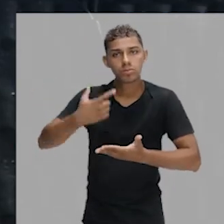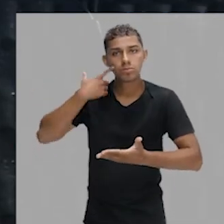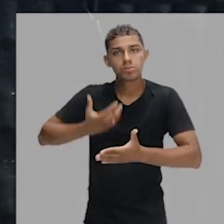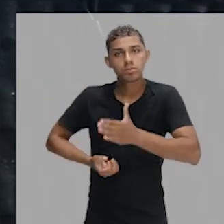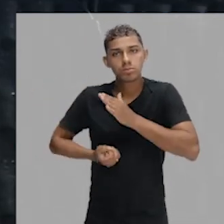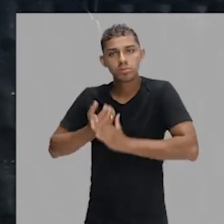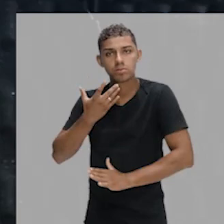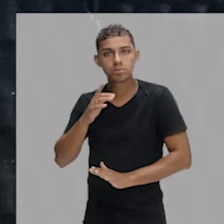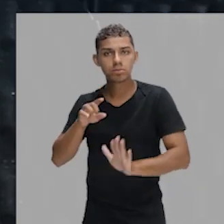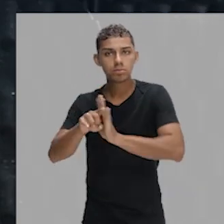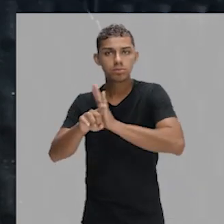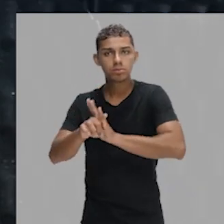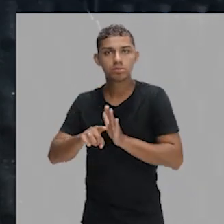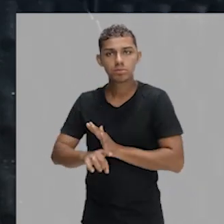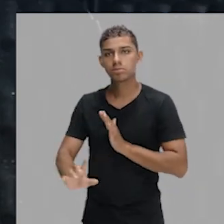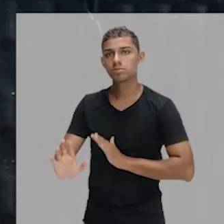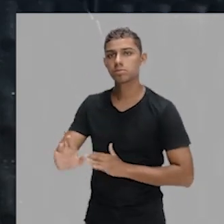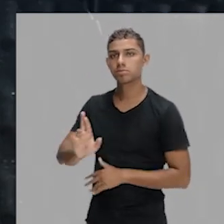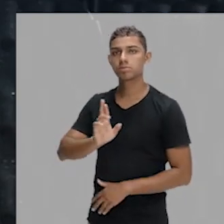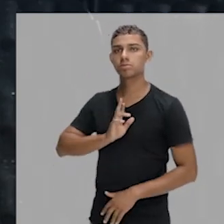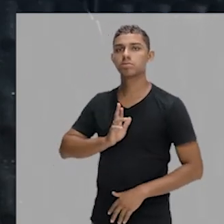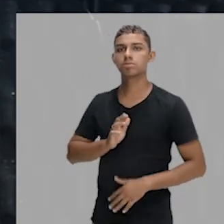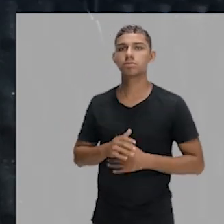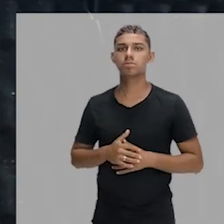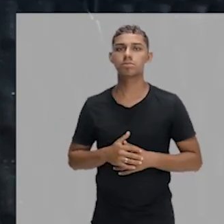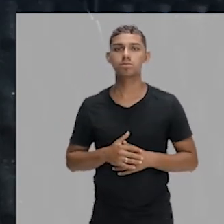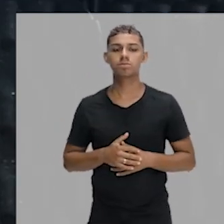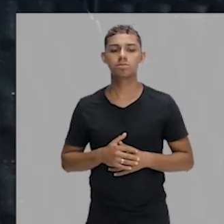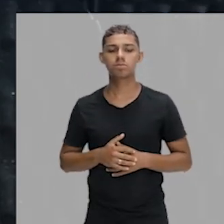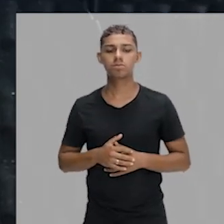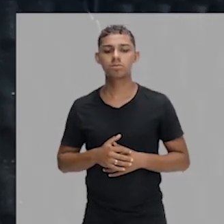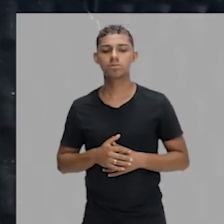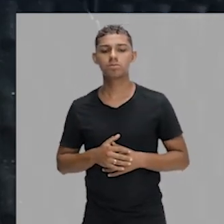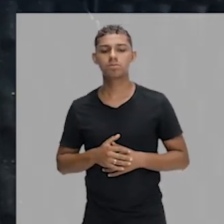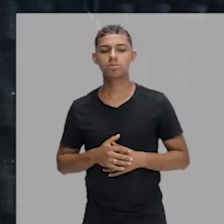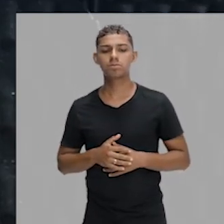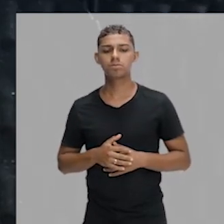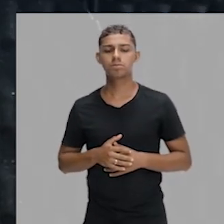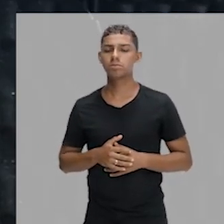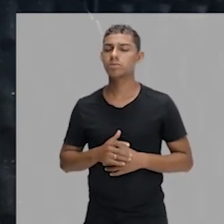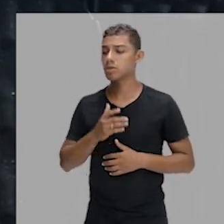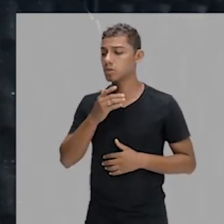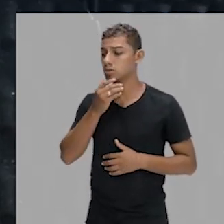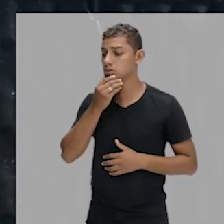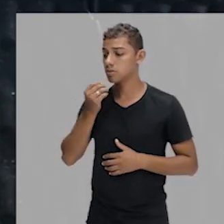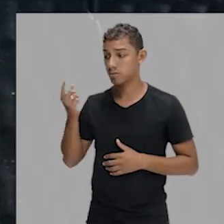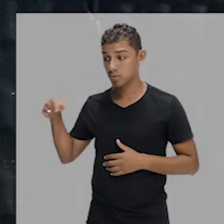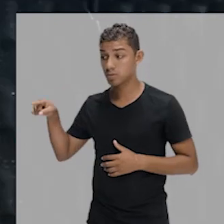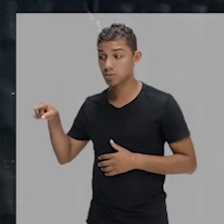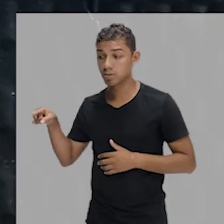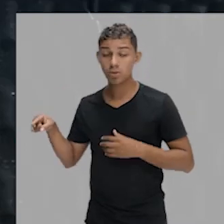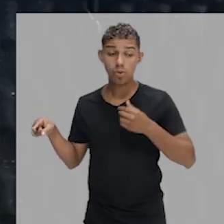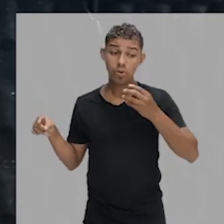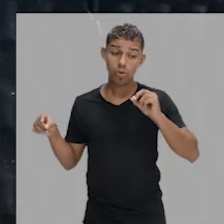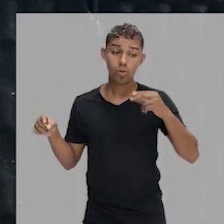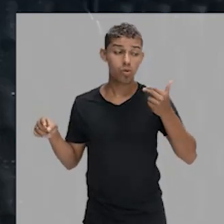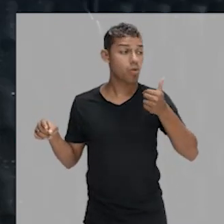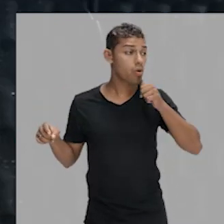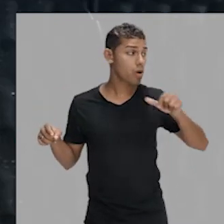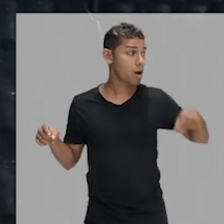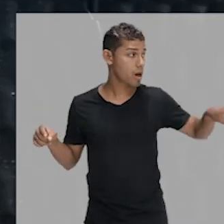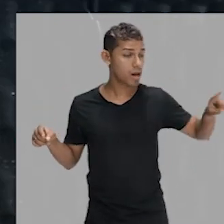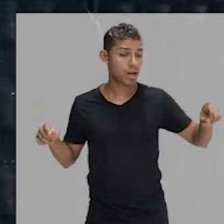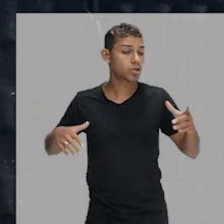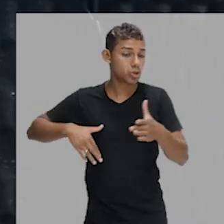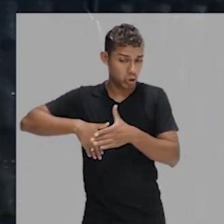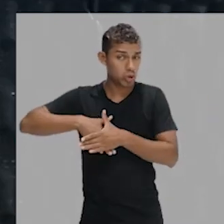essas questões, certo? Então, do they play football? Eles jogam futebol? Elas jogam futebol? Fazendo